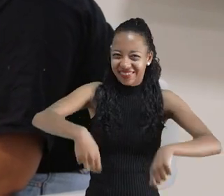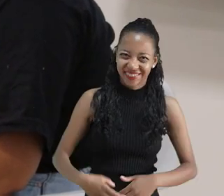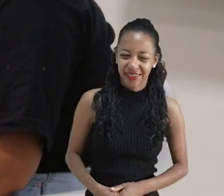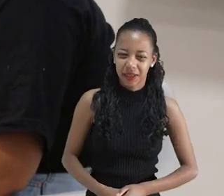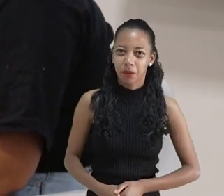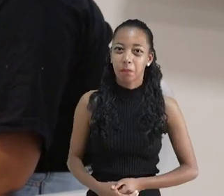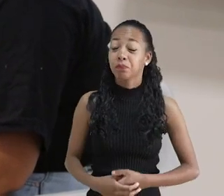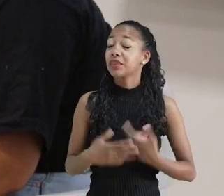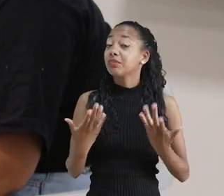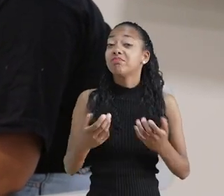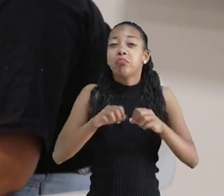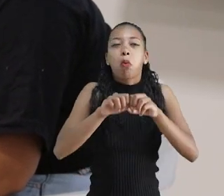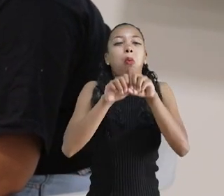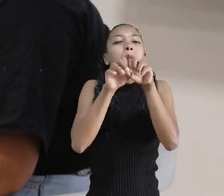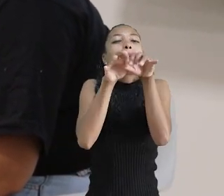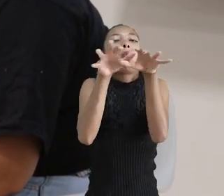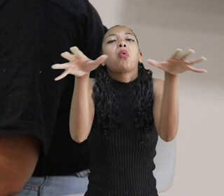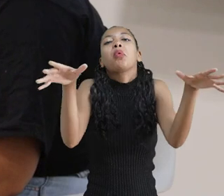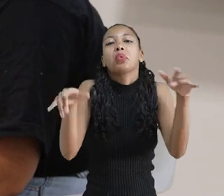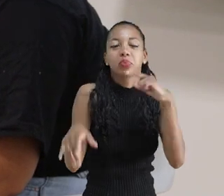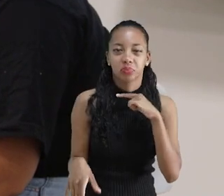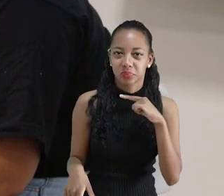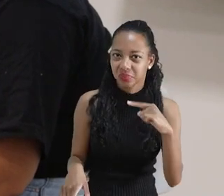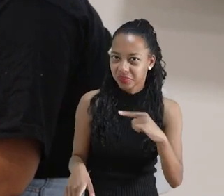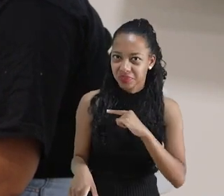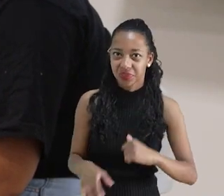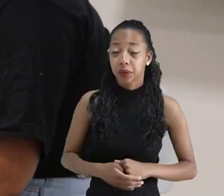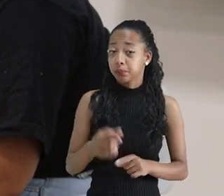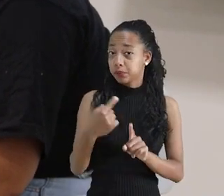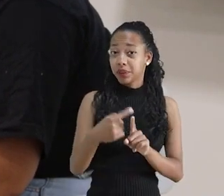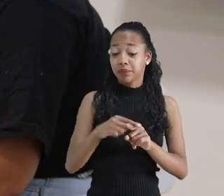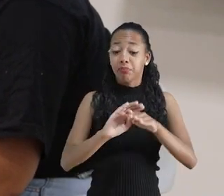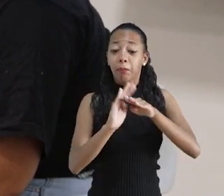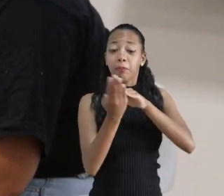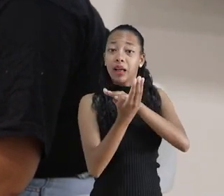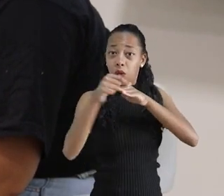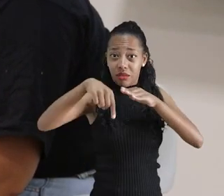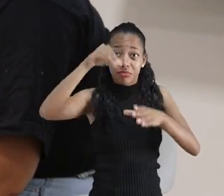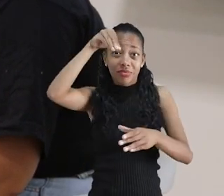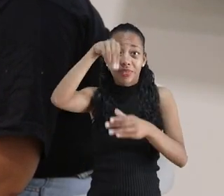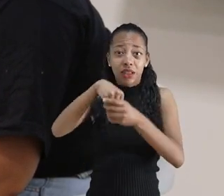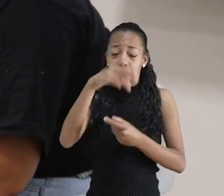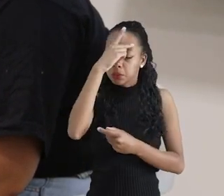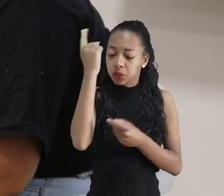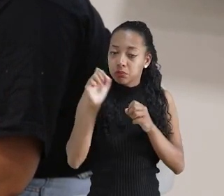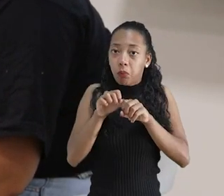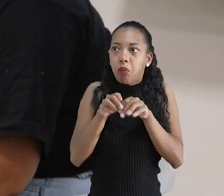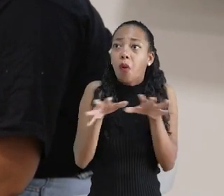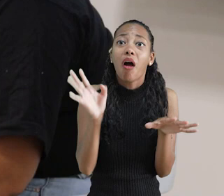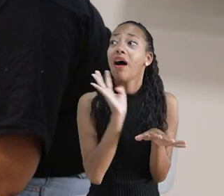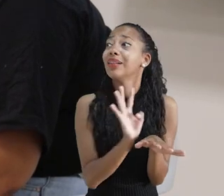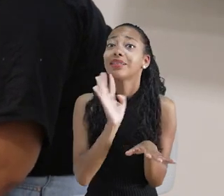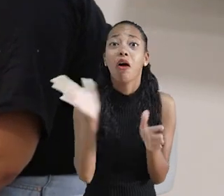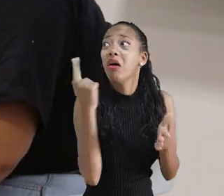como eu disse Por incrível que pareça ganhou uma repercussão muito grande né E o principal repercussão foi dentro do bairro a gente poder sair com essa camisa e